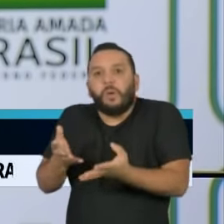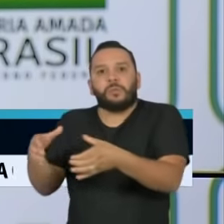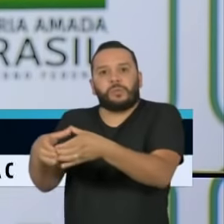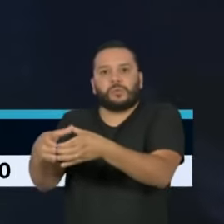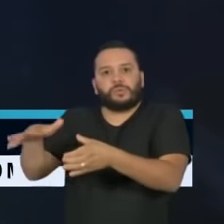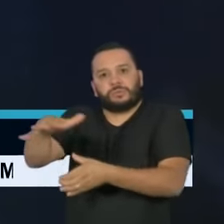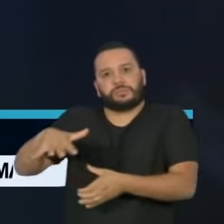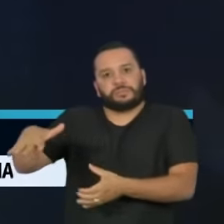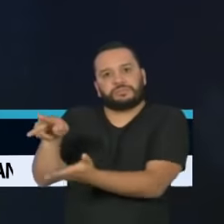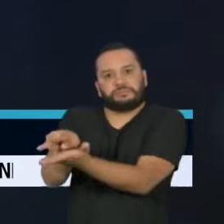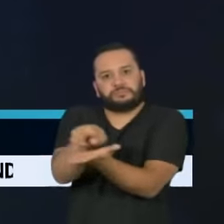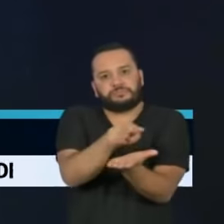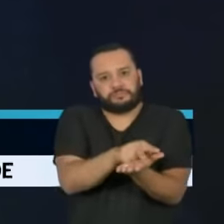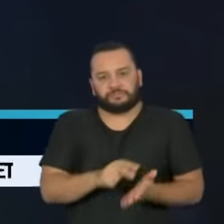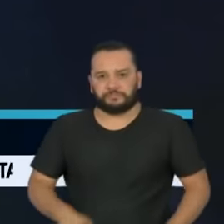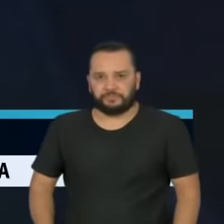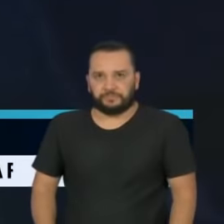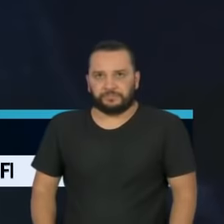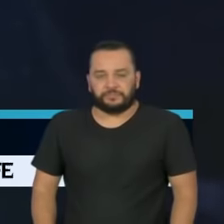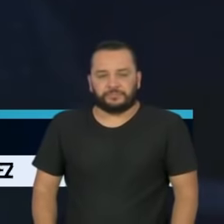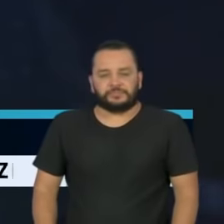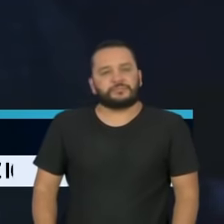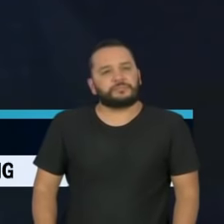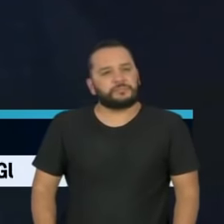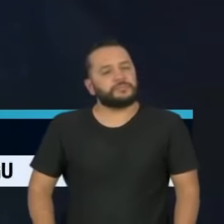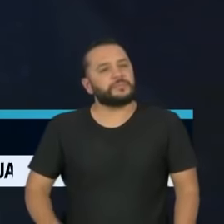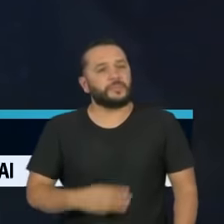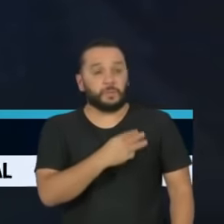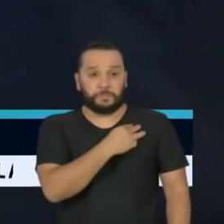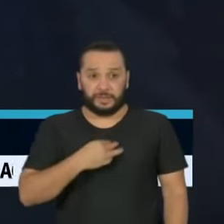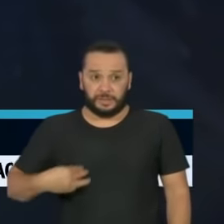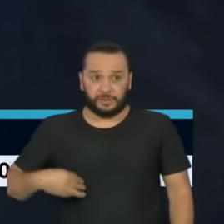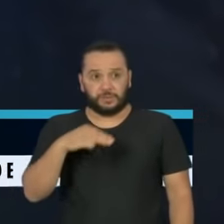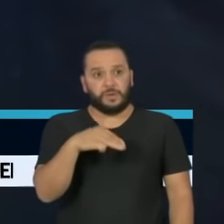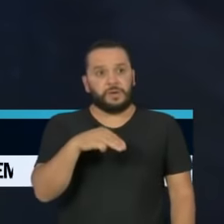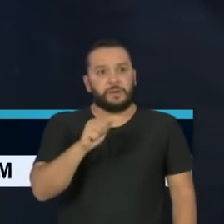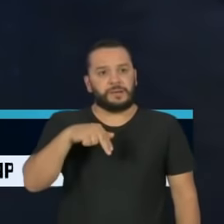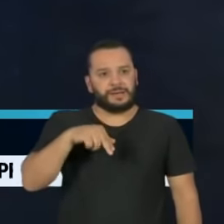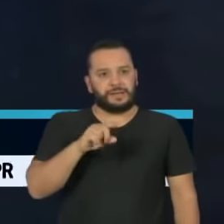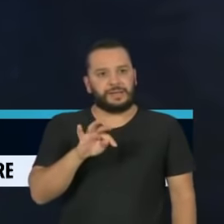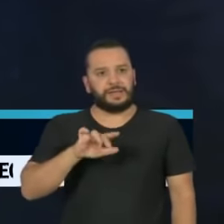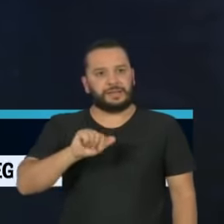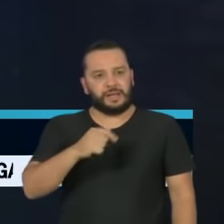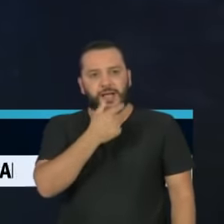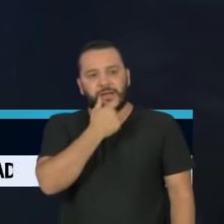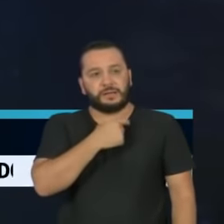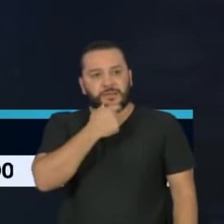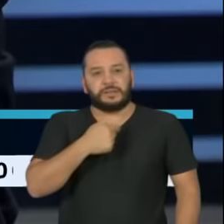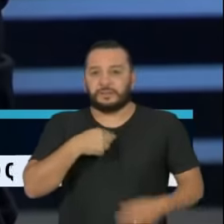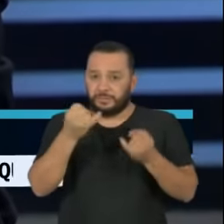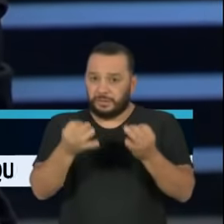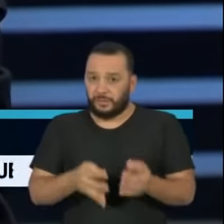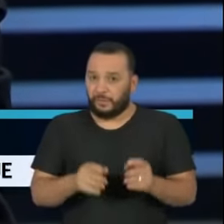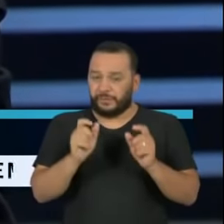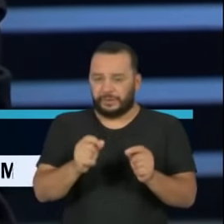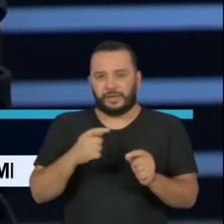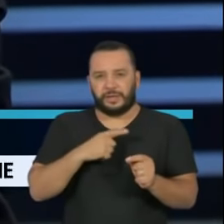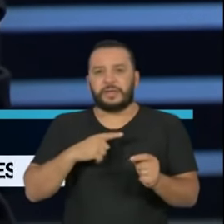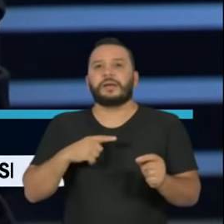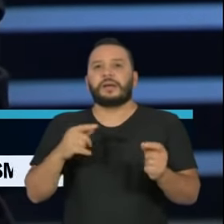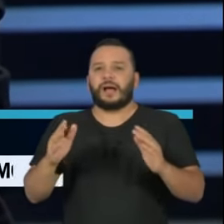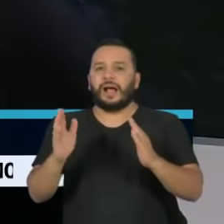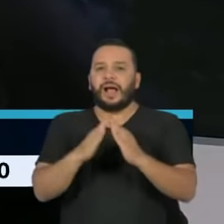pacientes. Bom, Pondé, o ministro Mandetta, nós vimos aí, mudou totalmente o discurso, disse que a quarentena tem que ter prazo para acabar, que